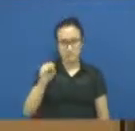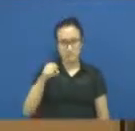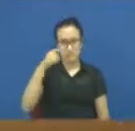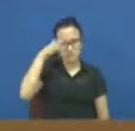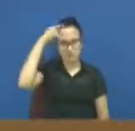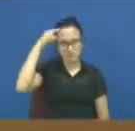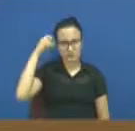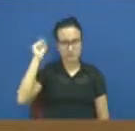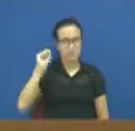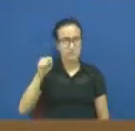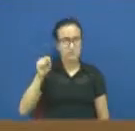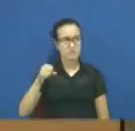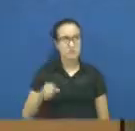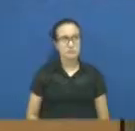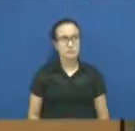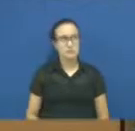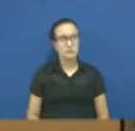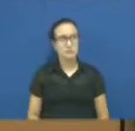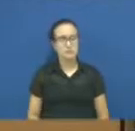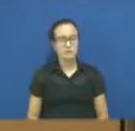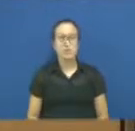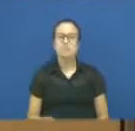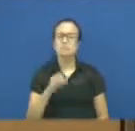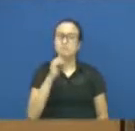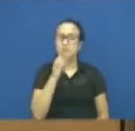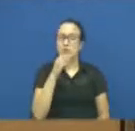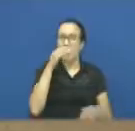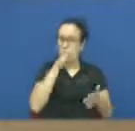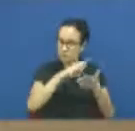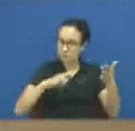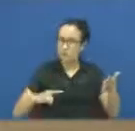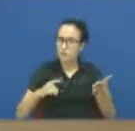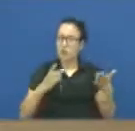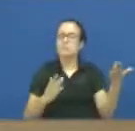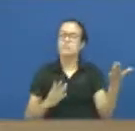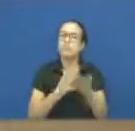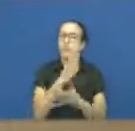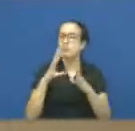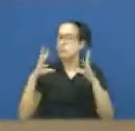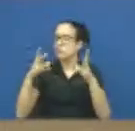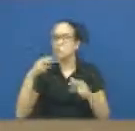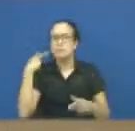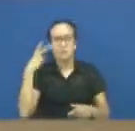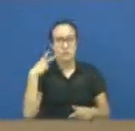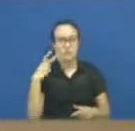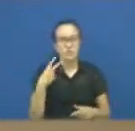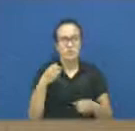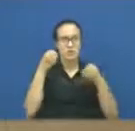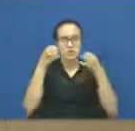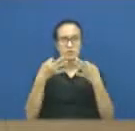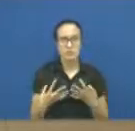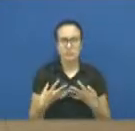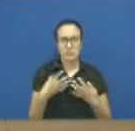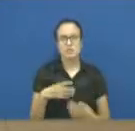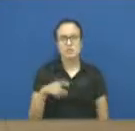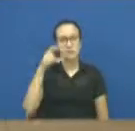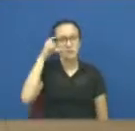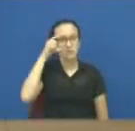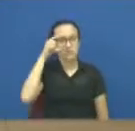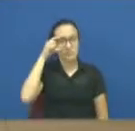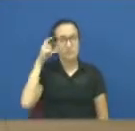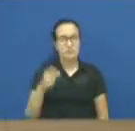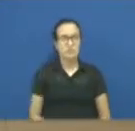E Wilson Cerqueira. Sim. Moção 103 de 2014 foi aprovada por todos os senhores vereadores. Para justificar o voto, vereador Farid